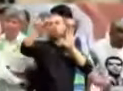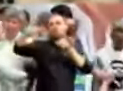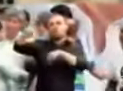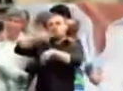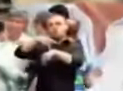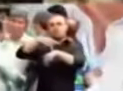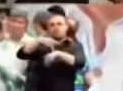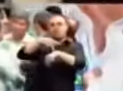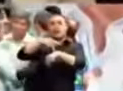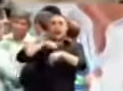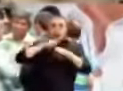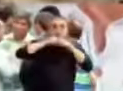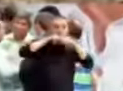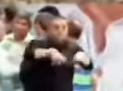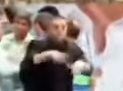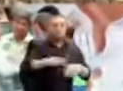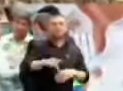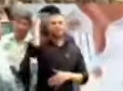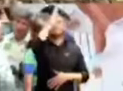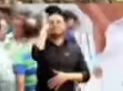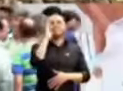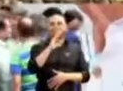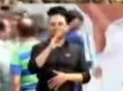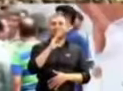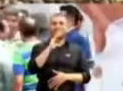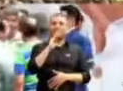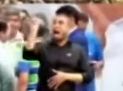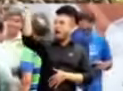do Senhor vão cumprir nessa terra.